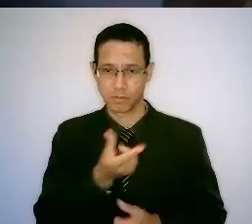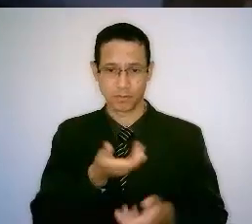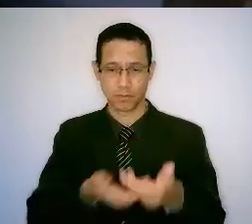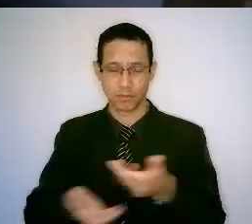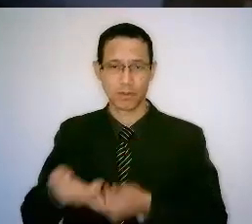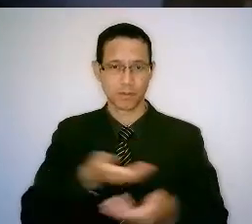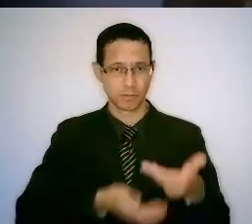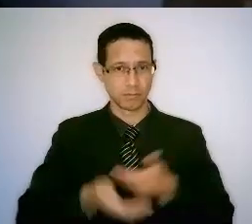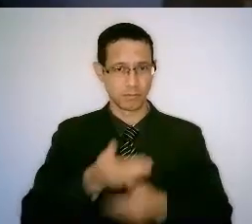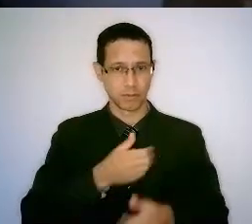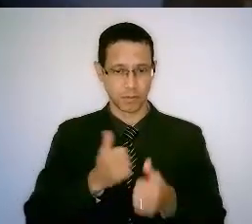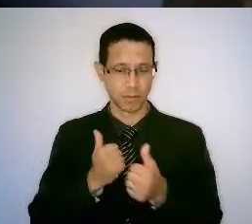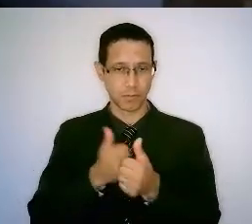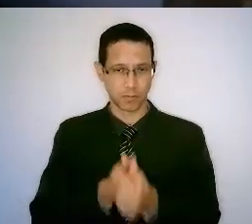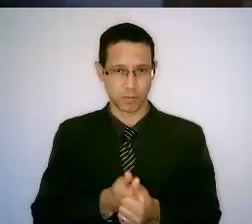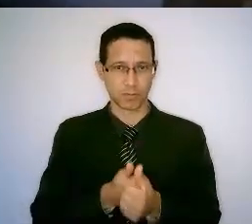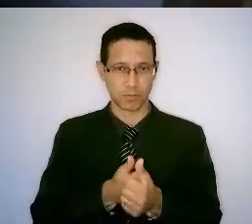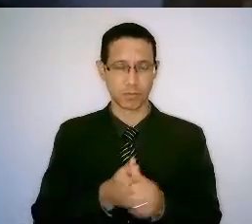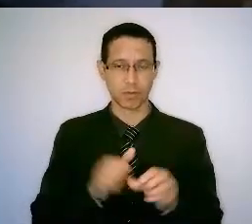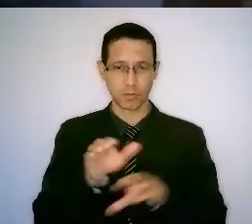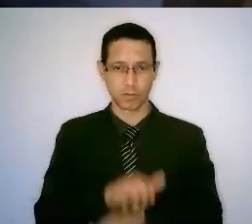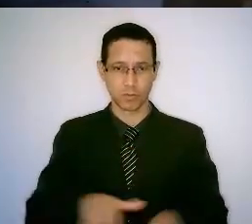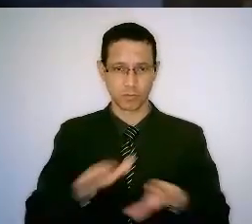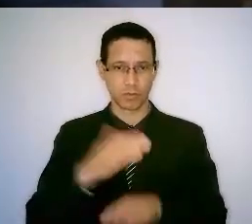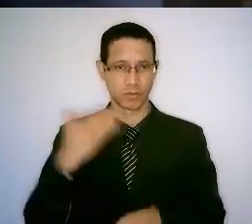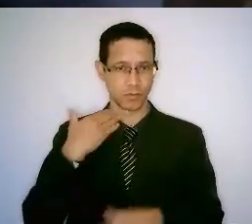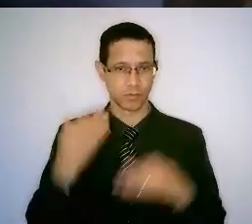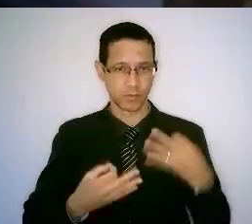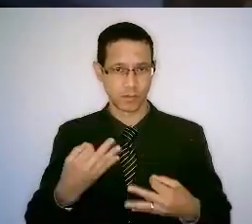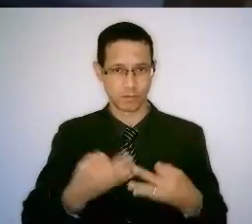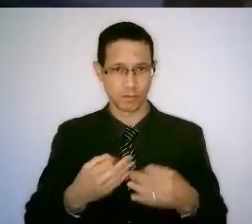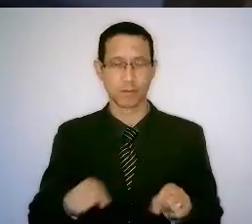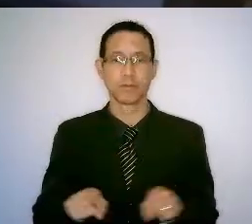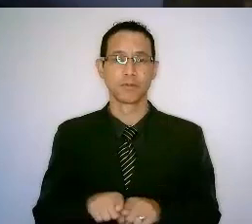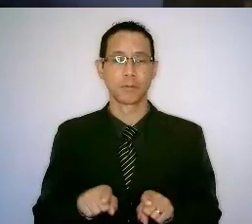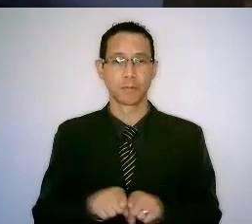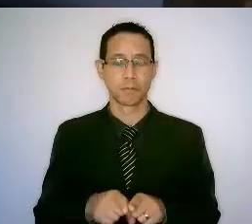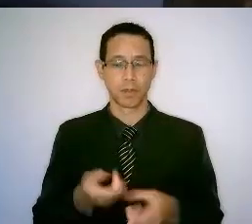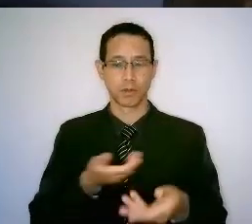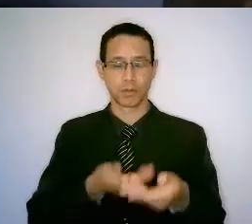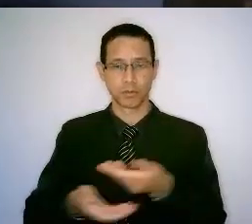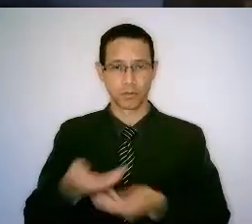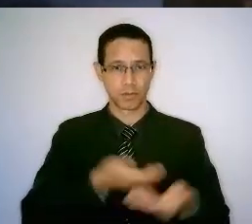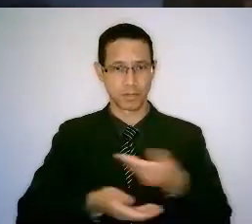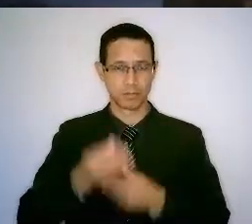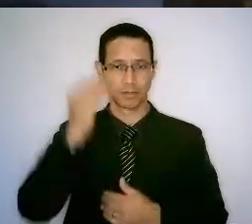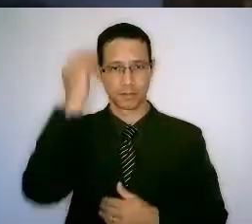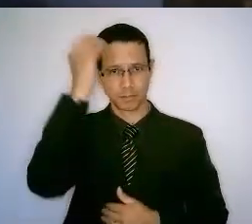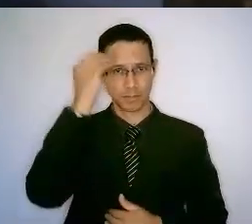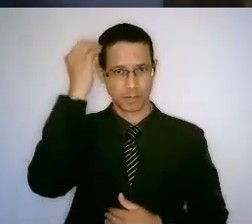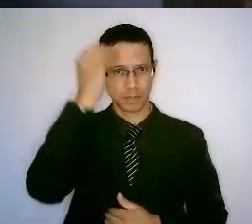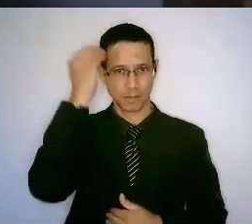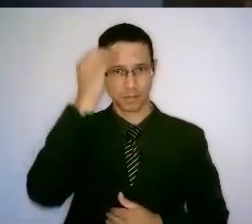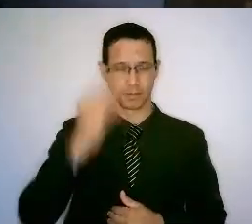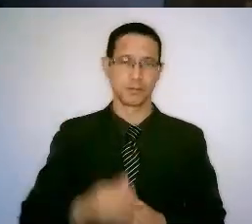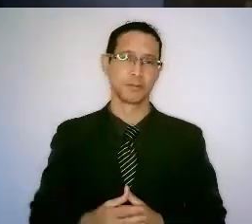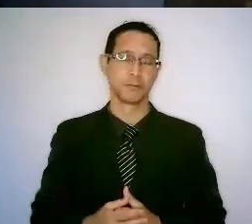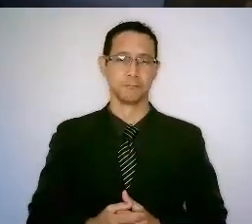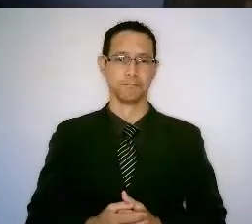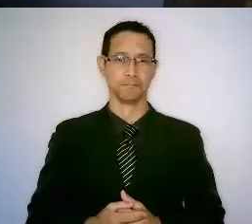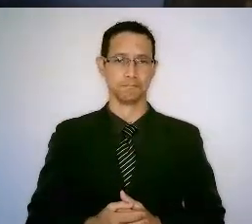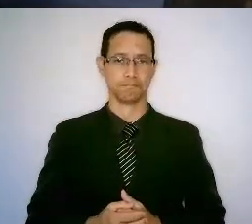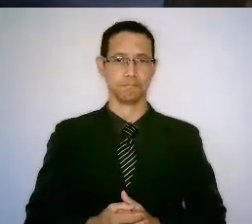e aproximação com os tribunais, mas também uma troca de experiências e de